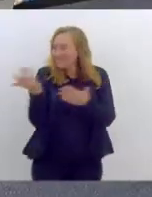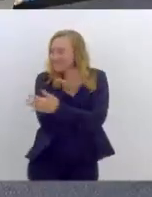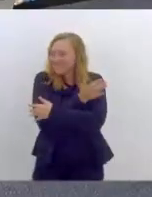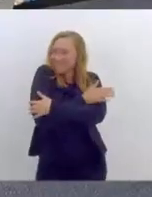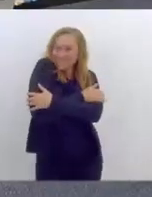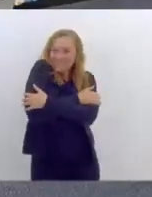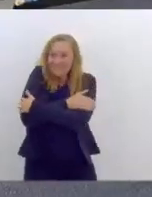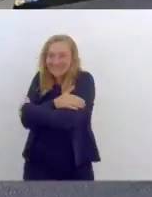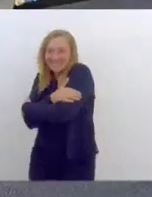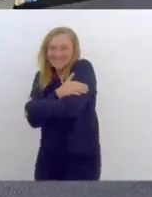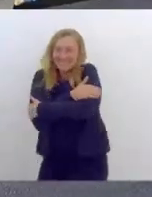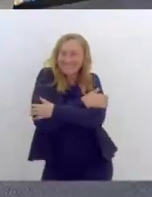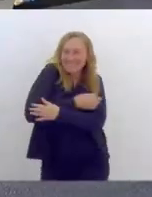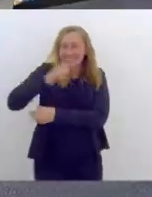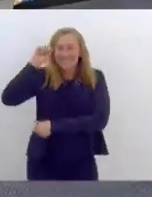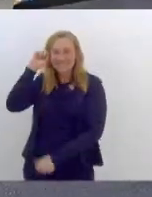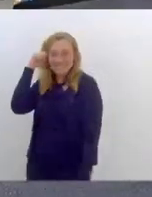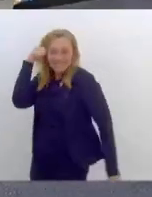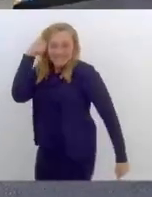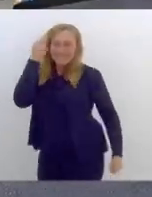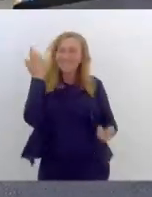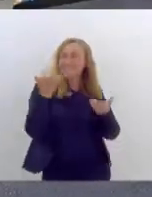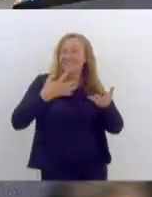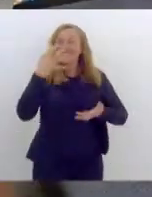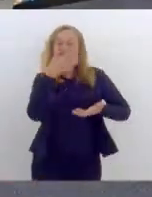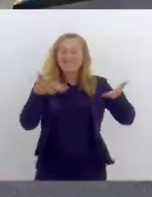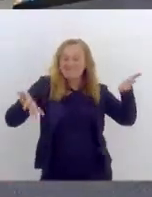abraço negro. Canta, negro.